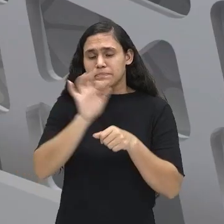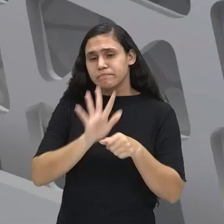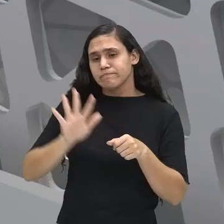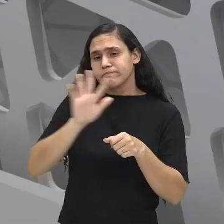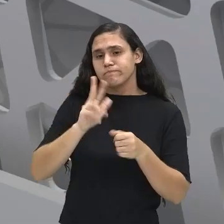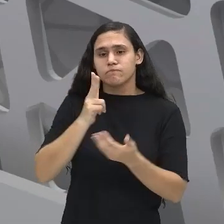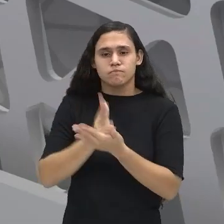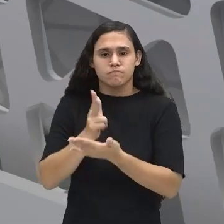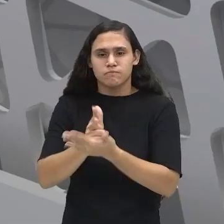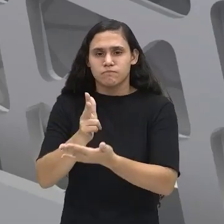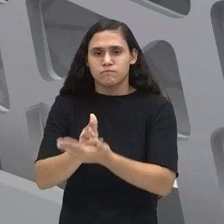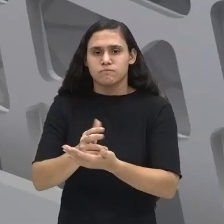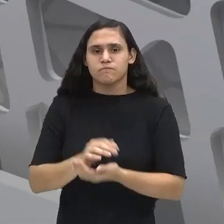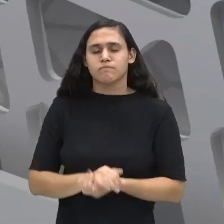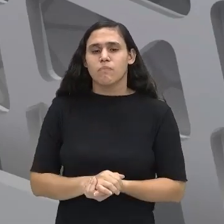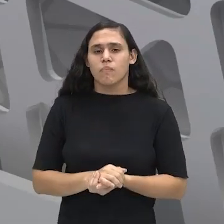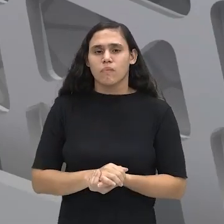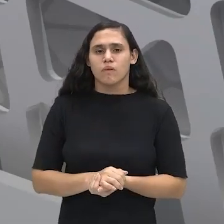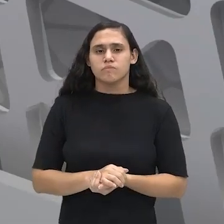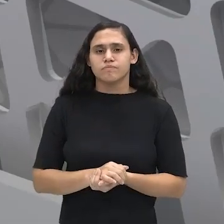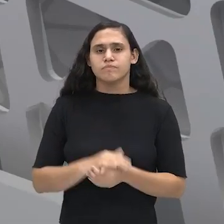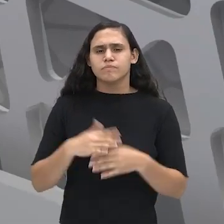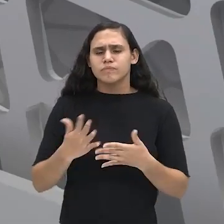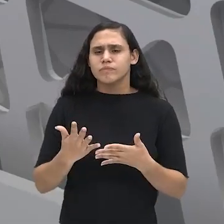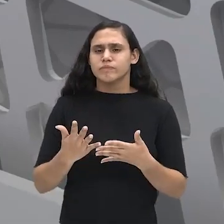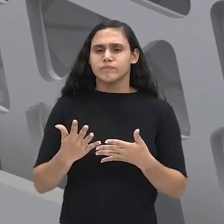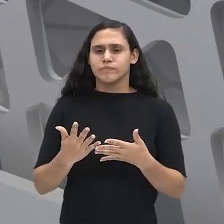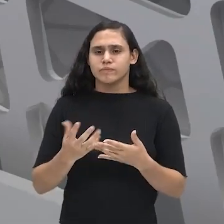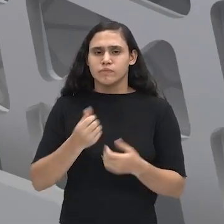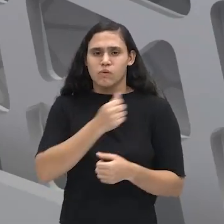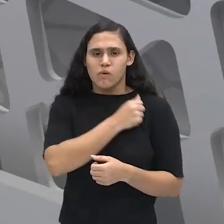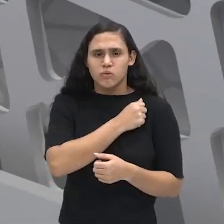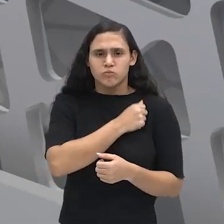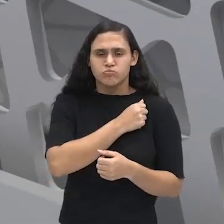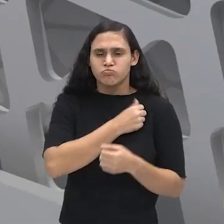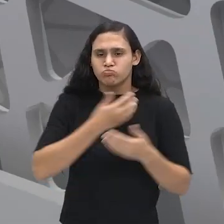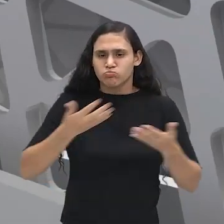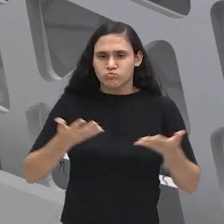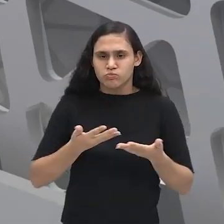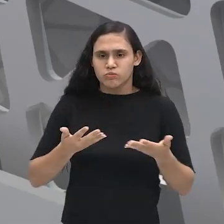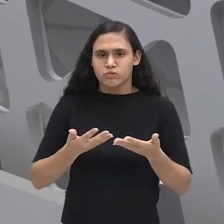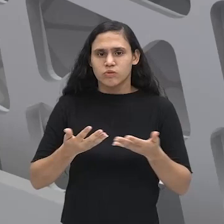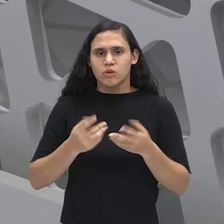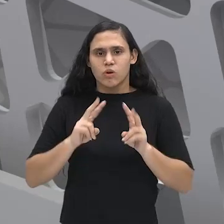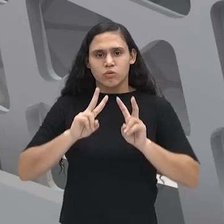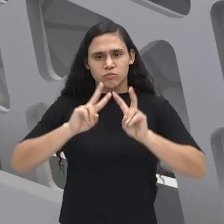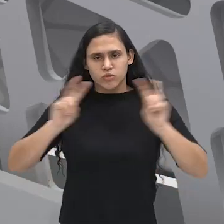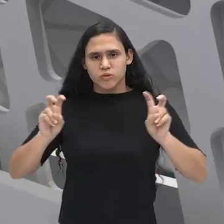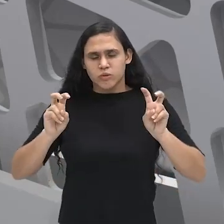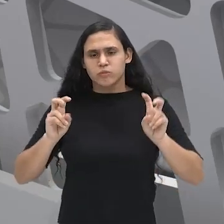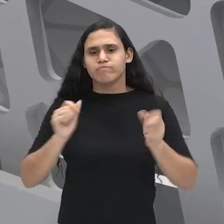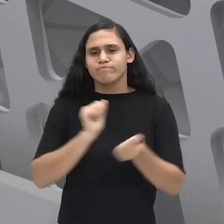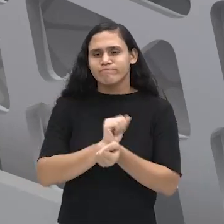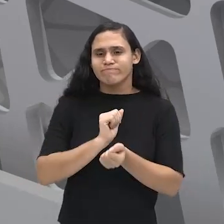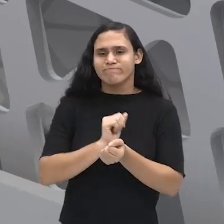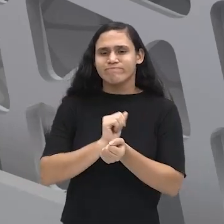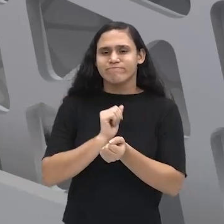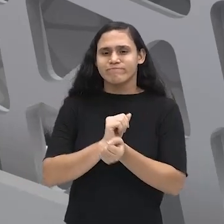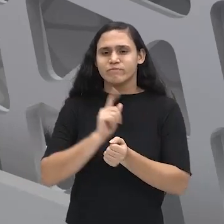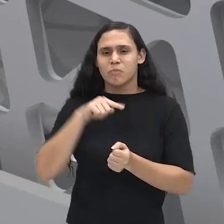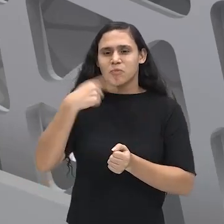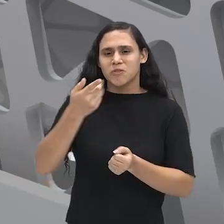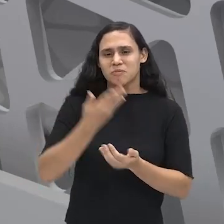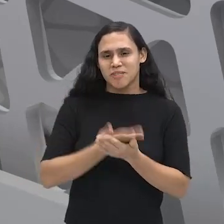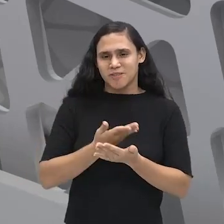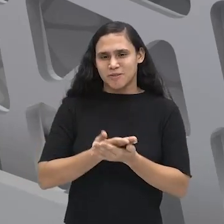legal? Então, pessoal, por enquanto, foi isso a nossa aula de revisão de hoje e aguardo vocês aí na nossa próxima aula.